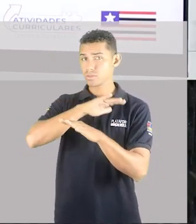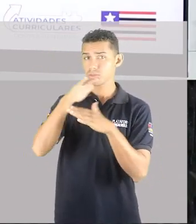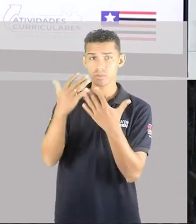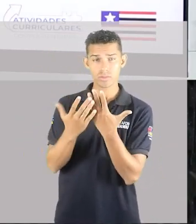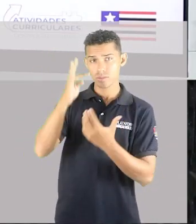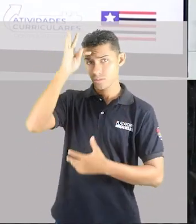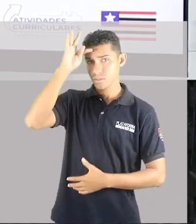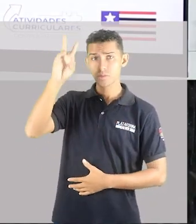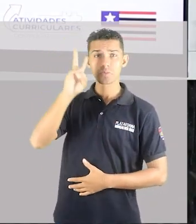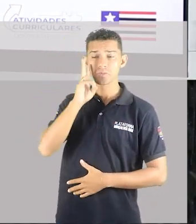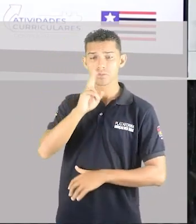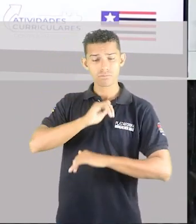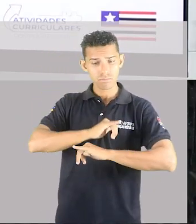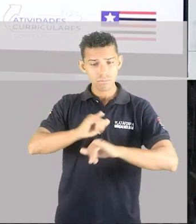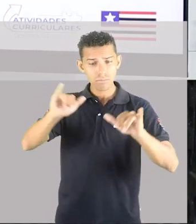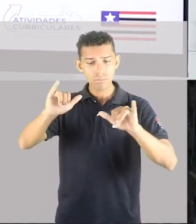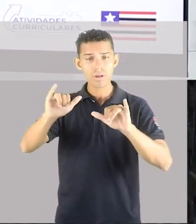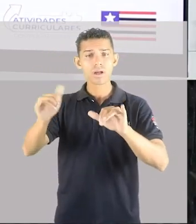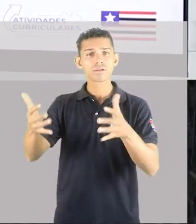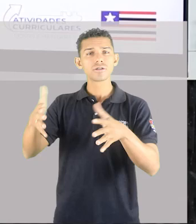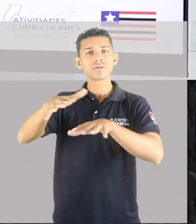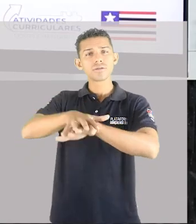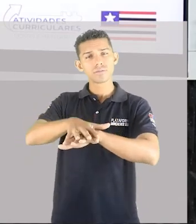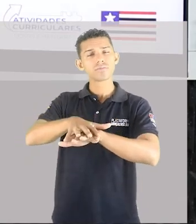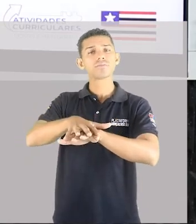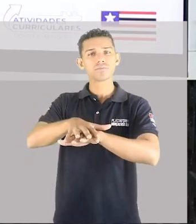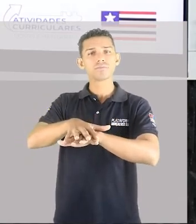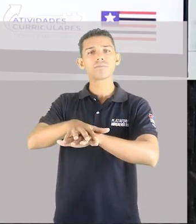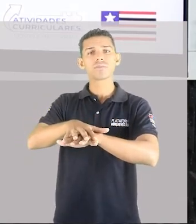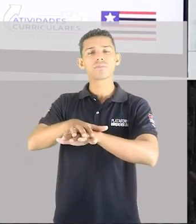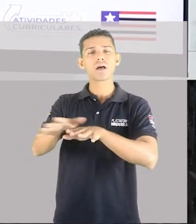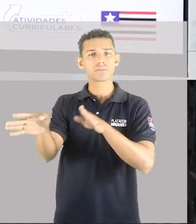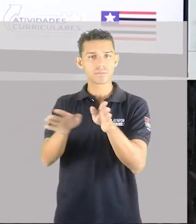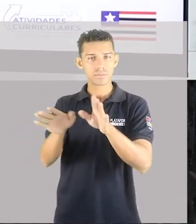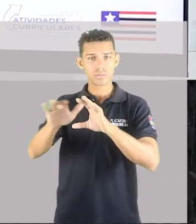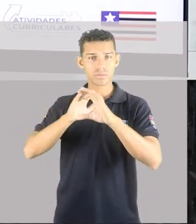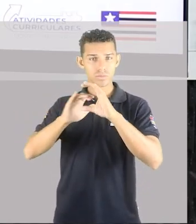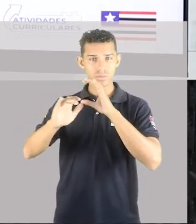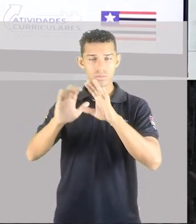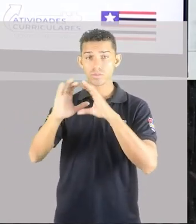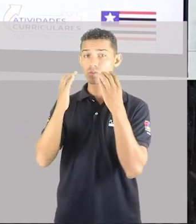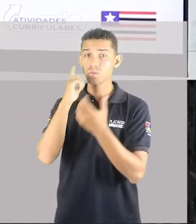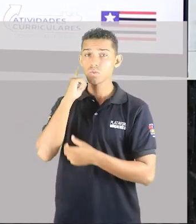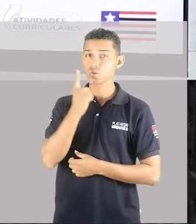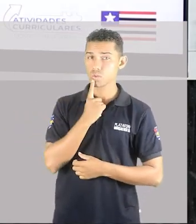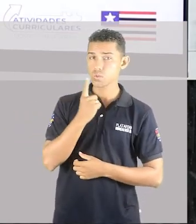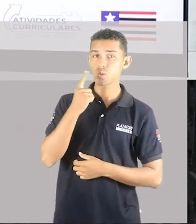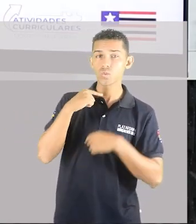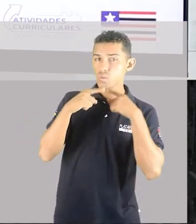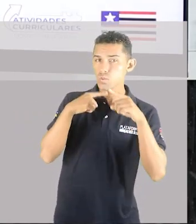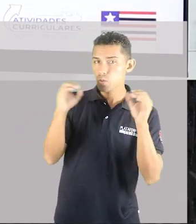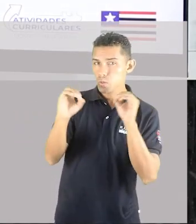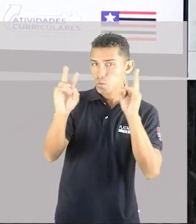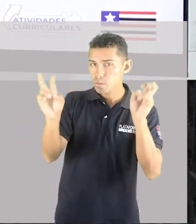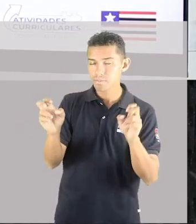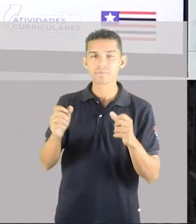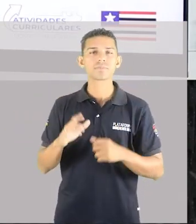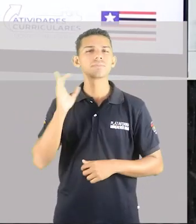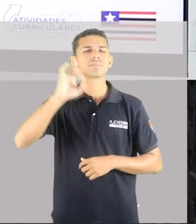para passar todas as informações aí para a comunidade surda, não ter nenhuma dúvida nesse assunto. Fique com Deus, um grande